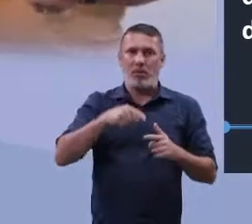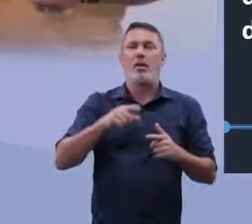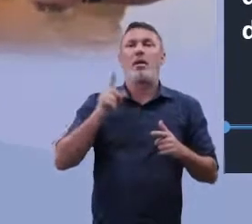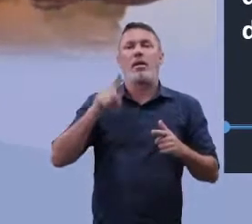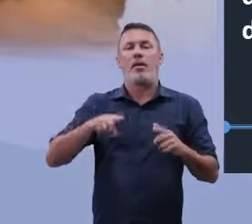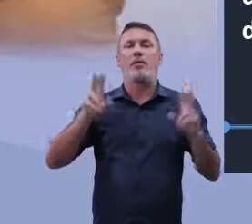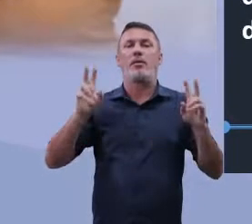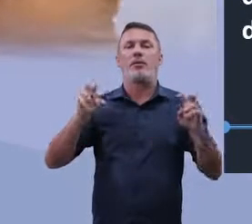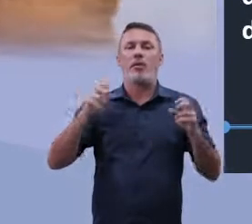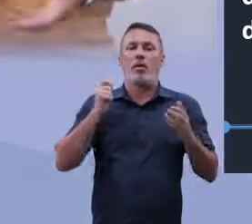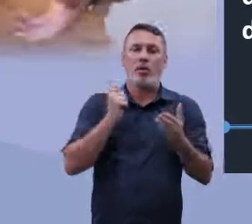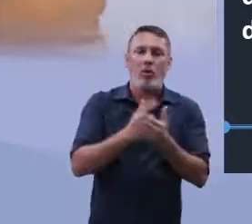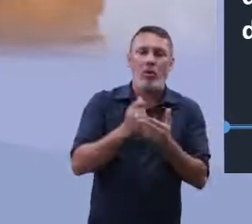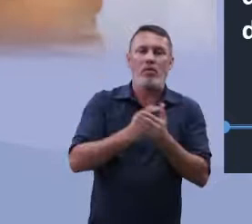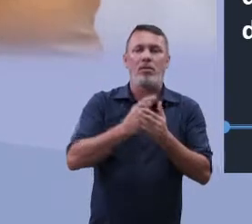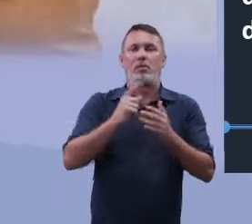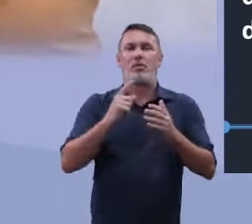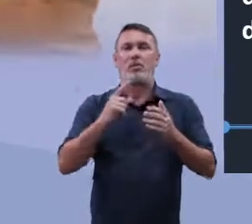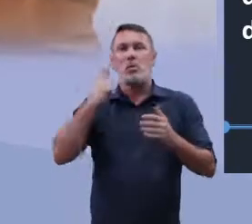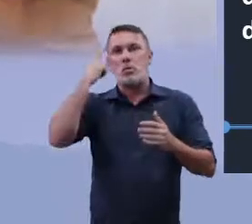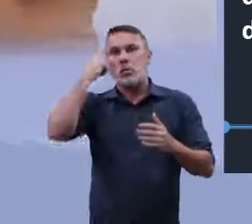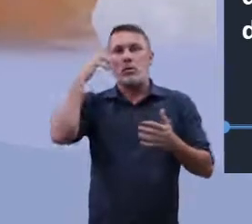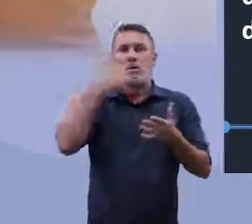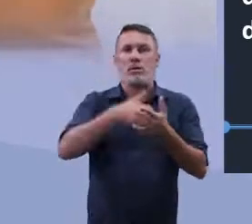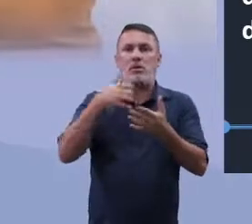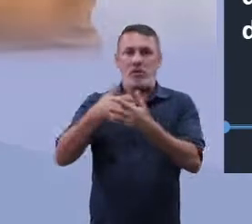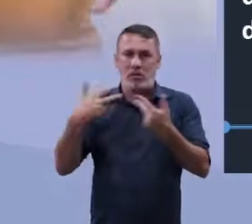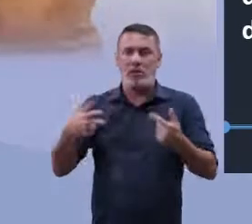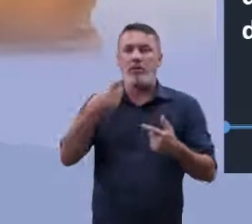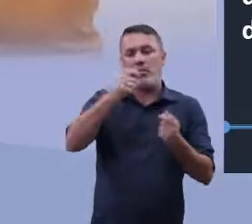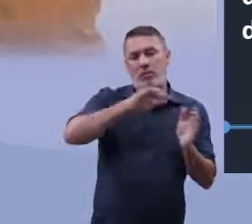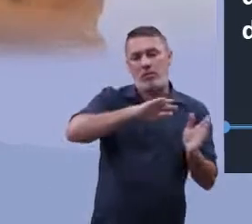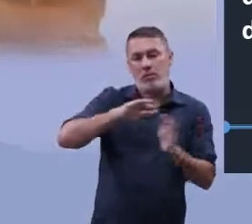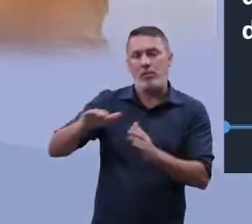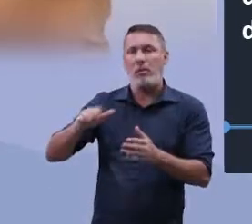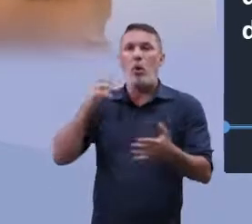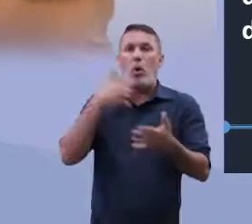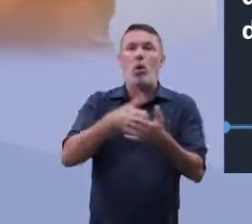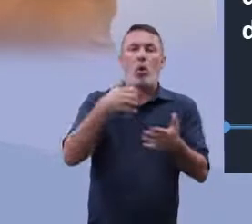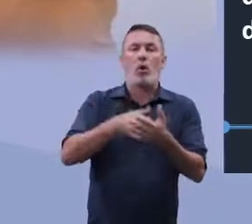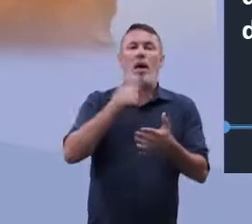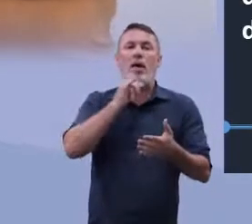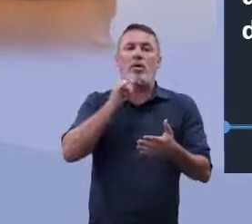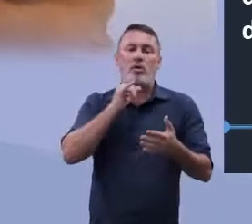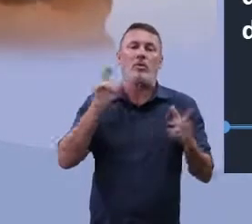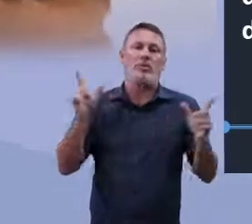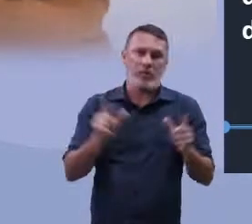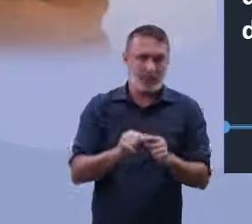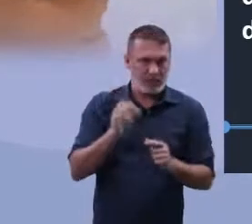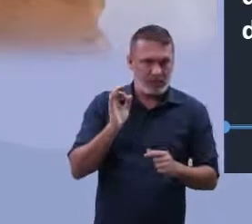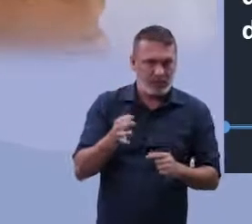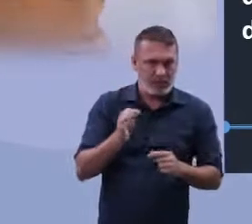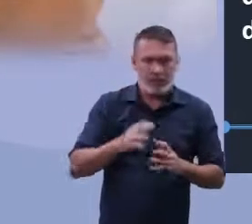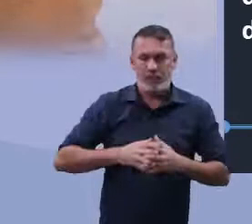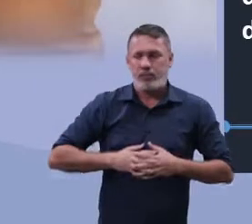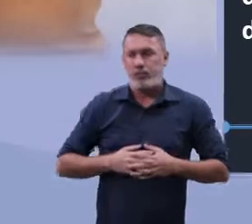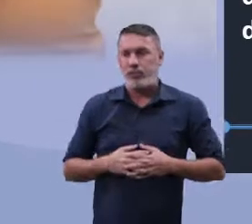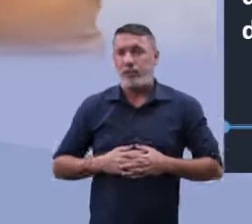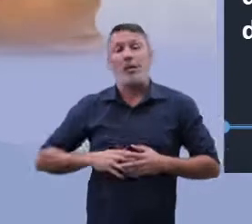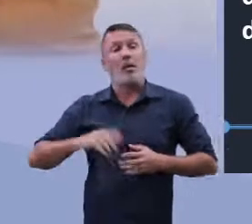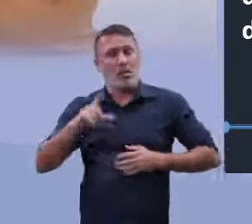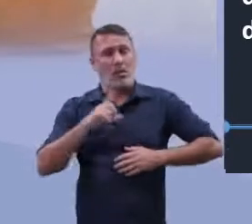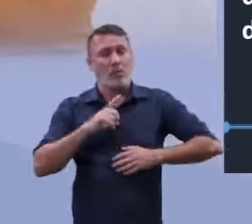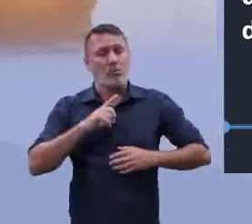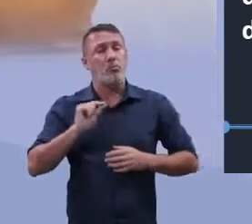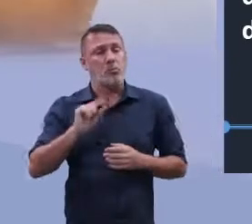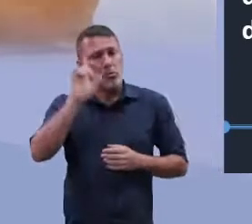problema a resolver aqui é o consumismo. Então você precisa deixar, resumindo, deixar de ser consumista. Né? Então nós temos